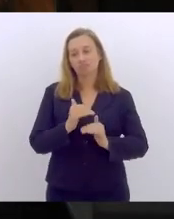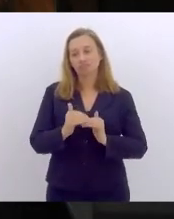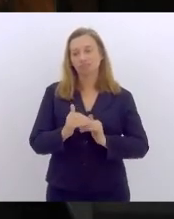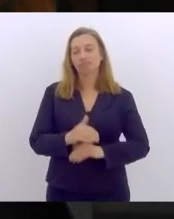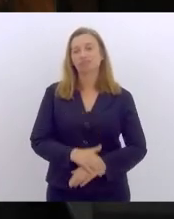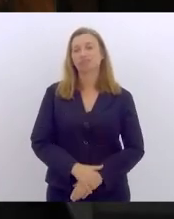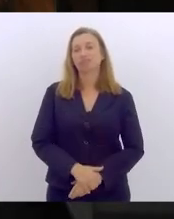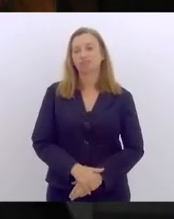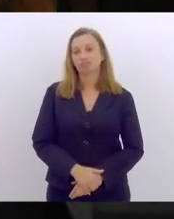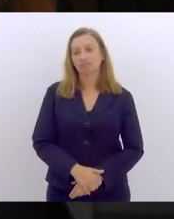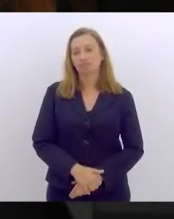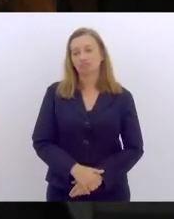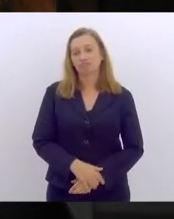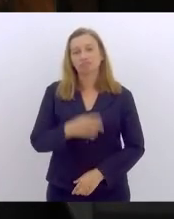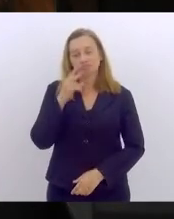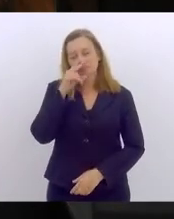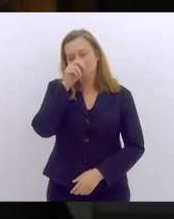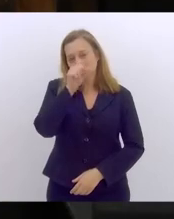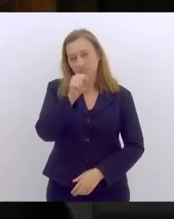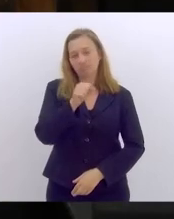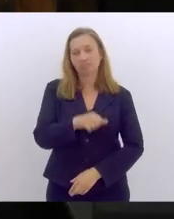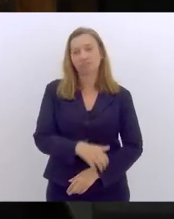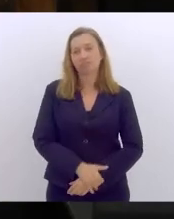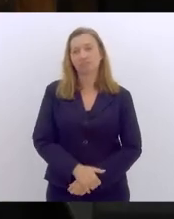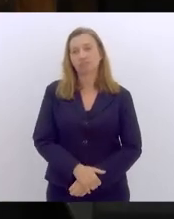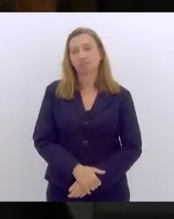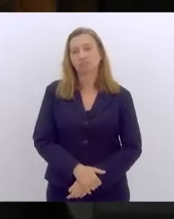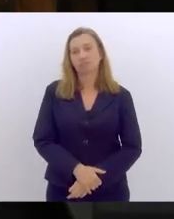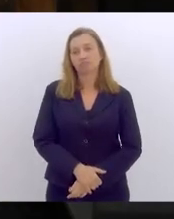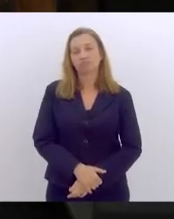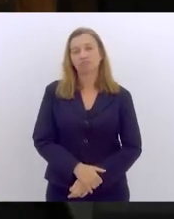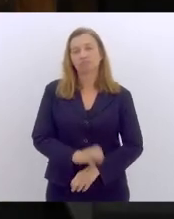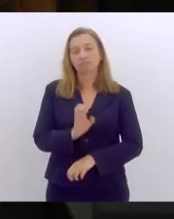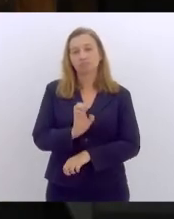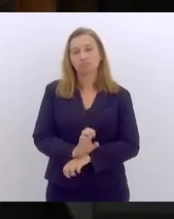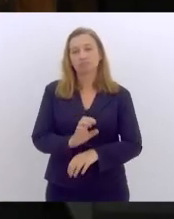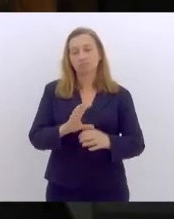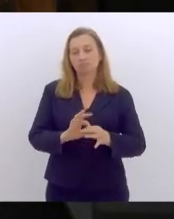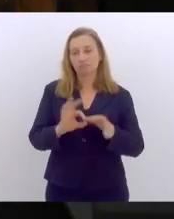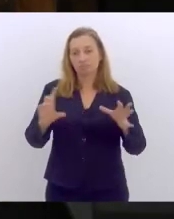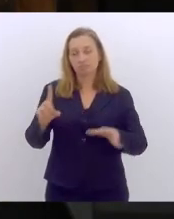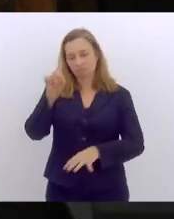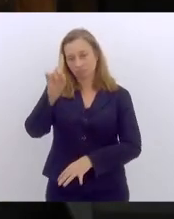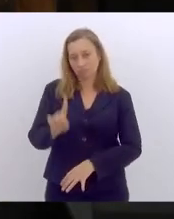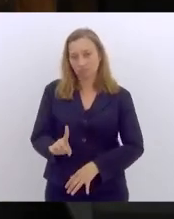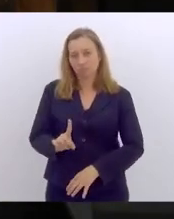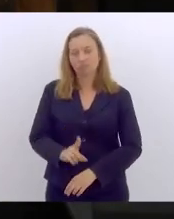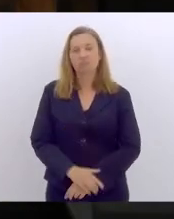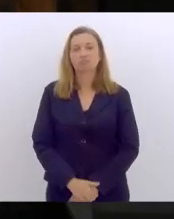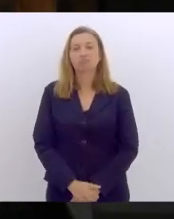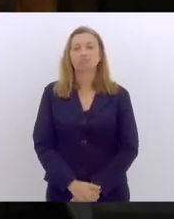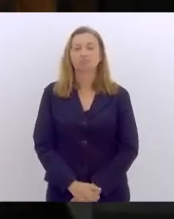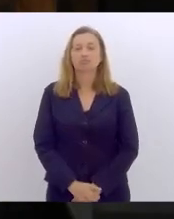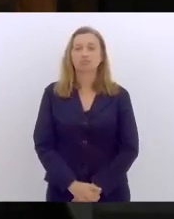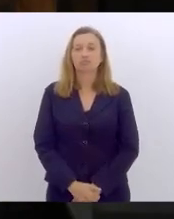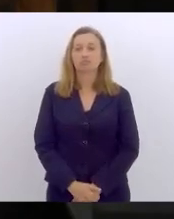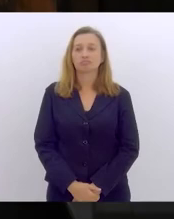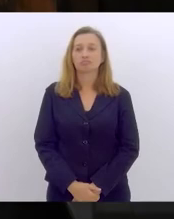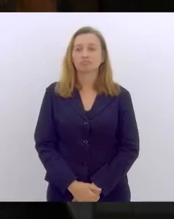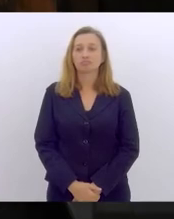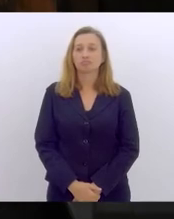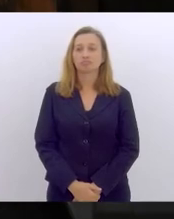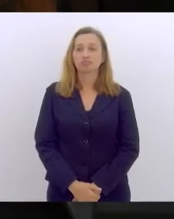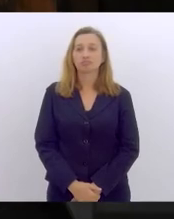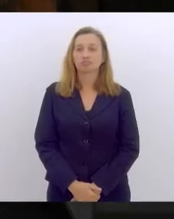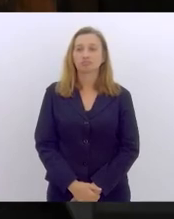processo de fortalecimento do Estado Democrático de Direito e